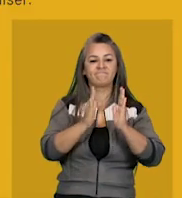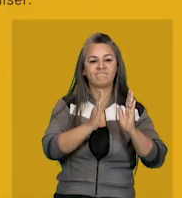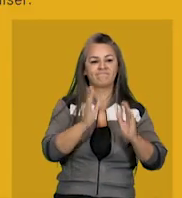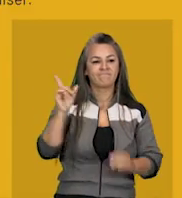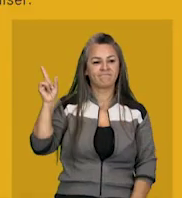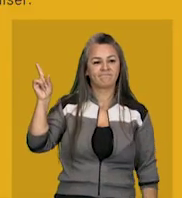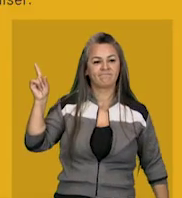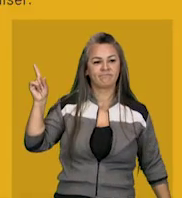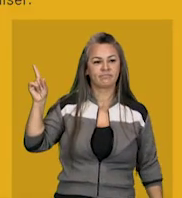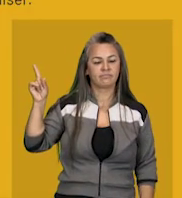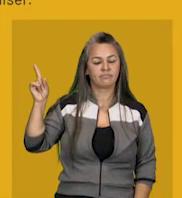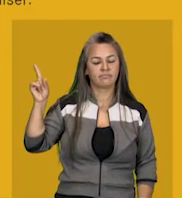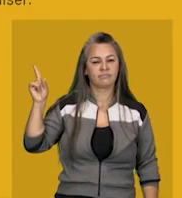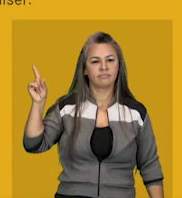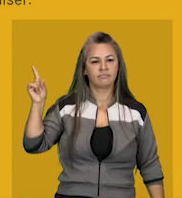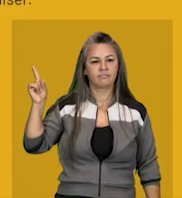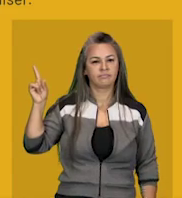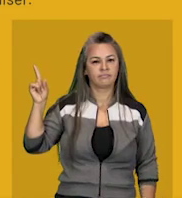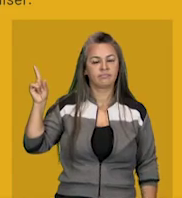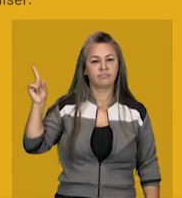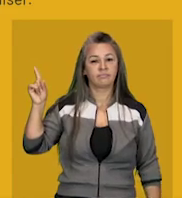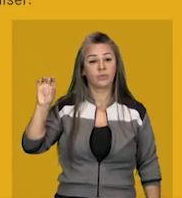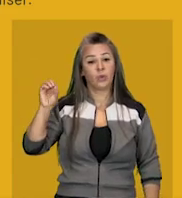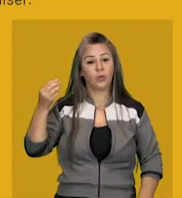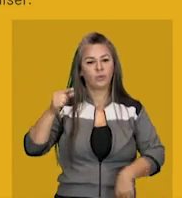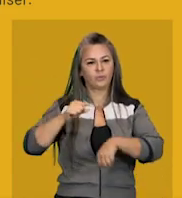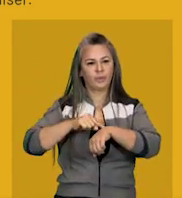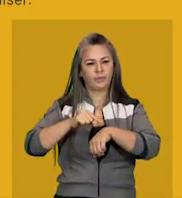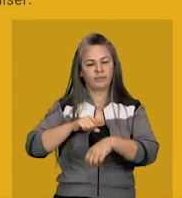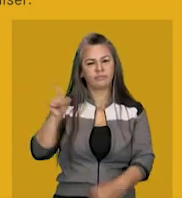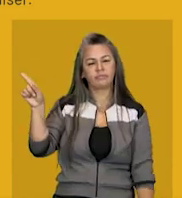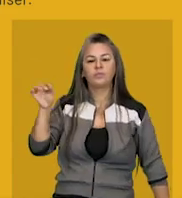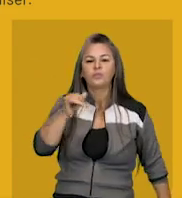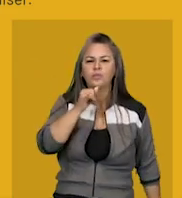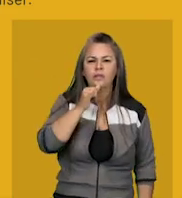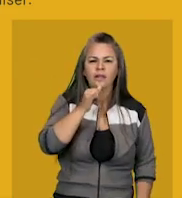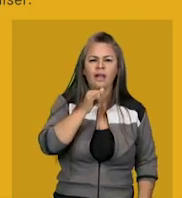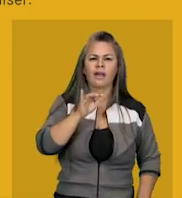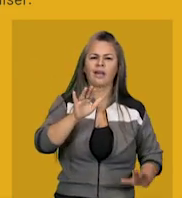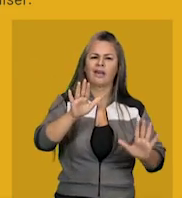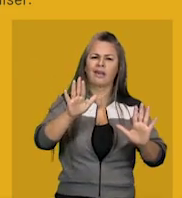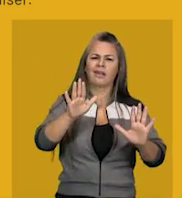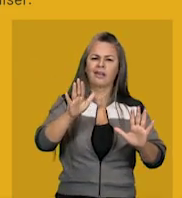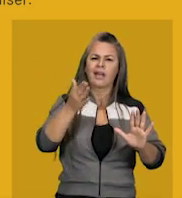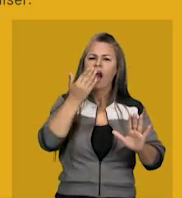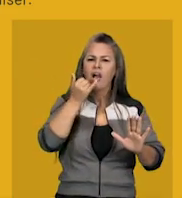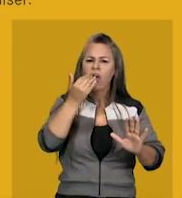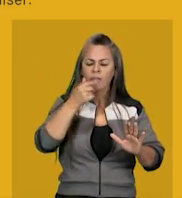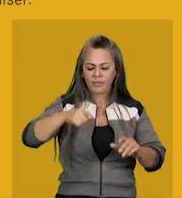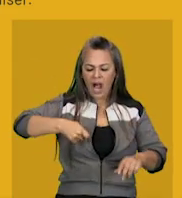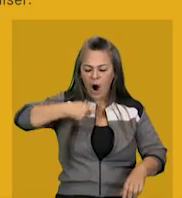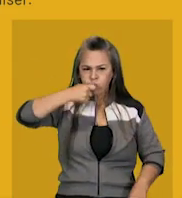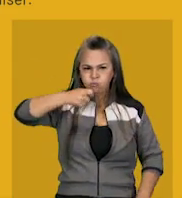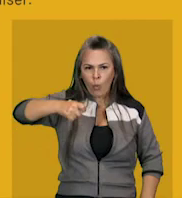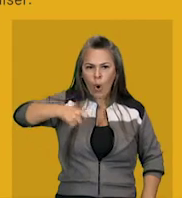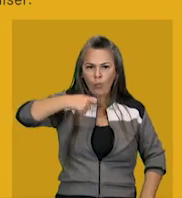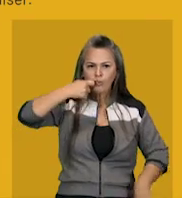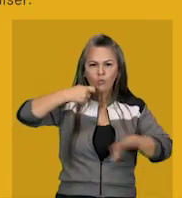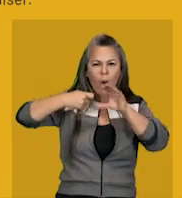que, até que, logo que, sempre que, assim que. Olha o exemplo. Não fale enquanto come. É um